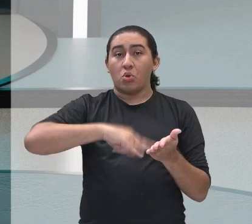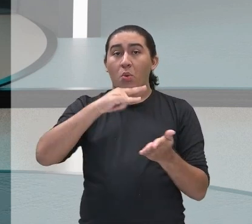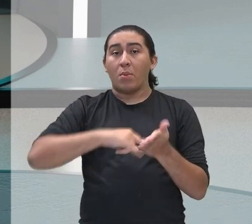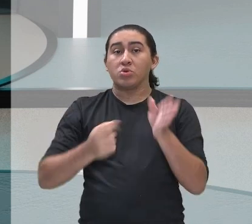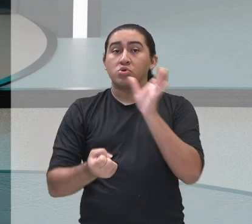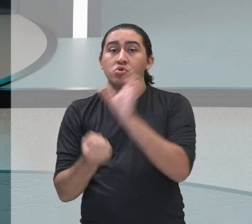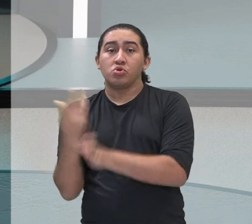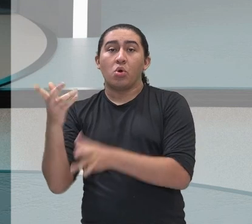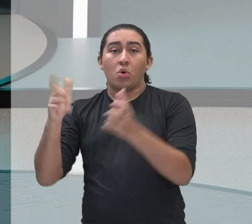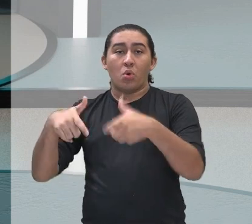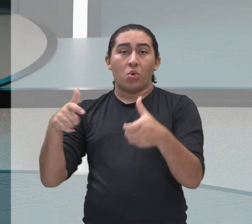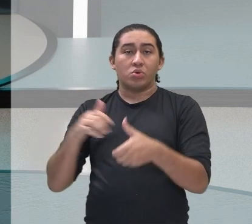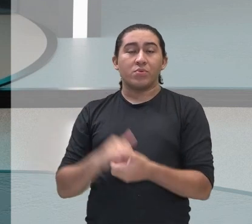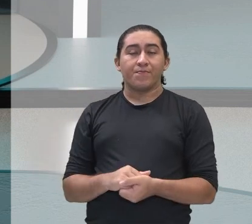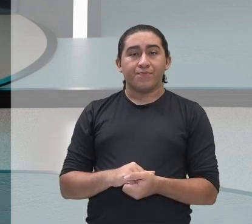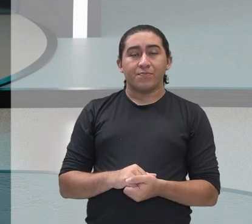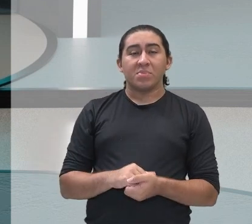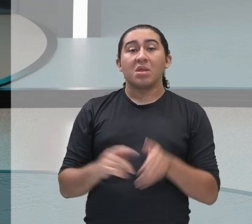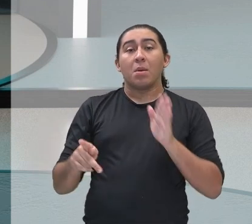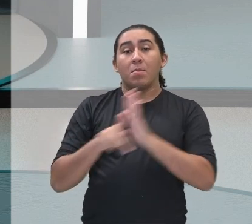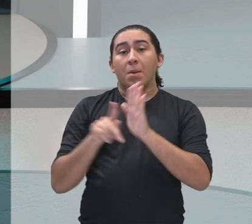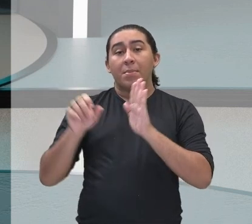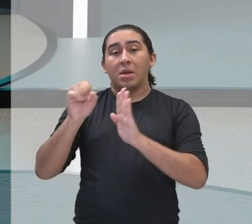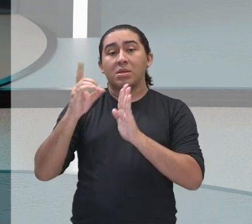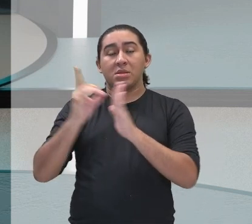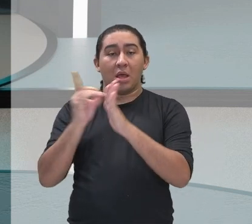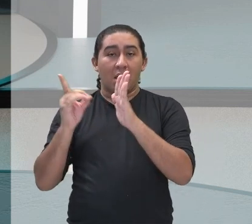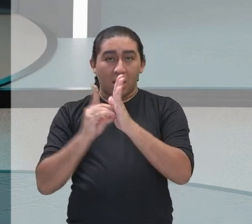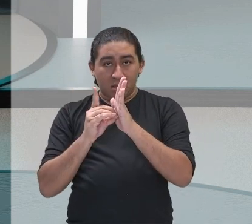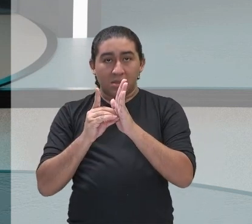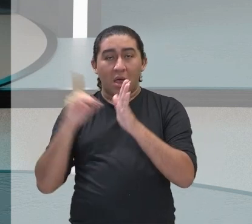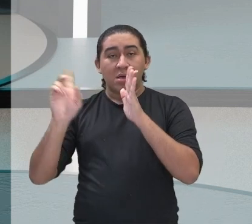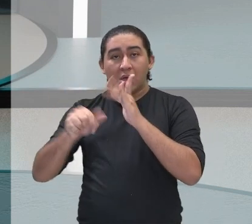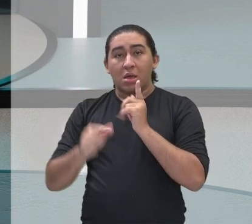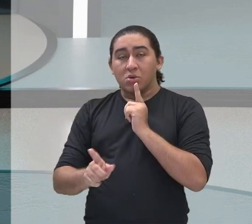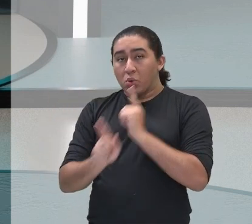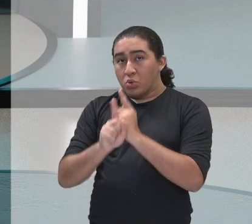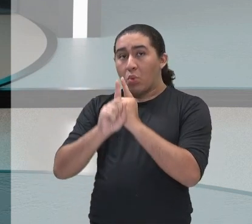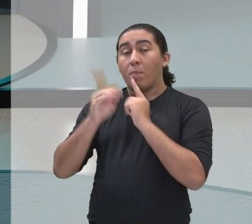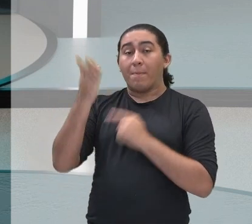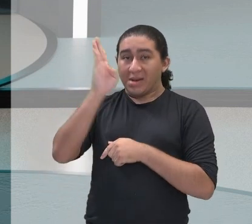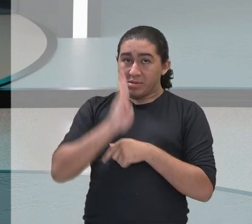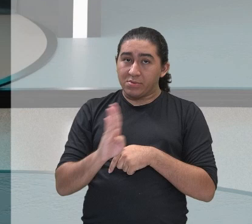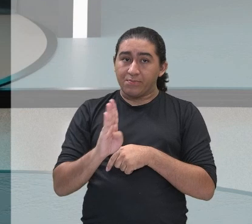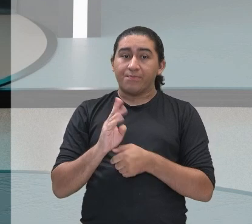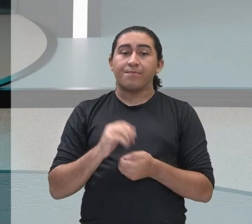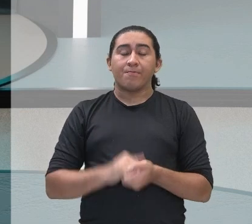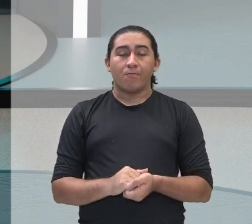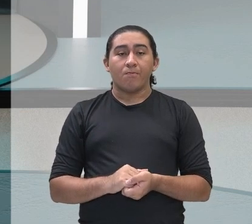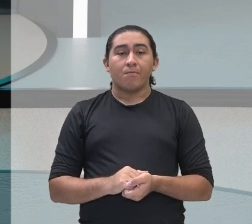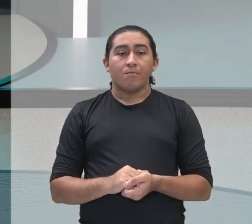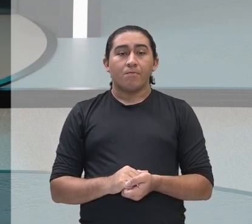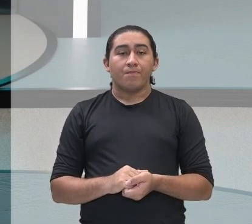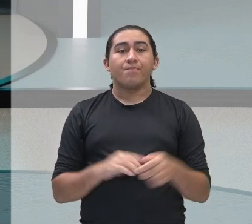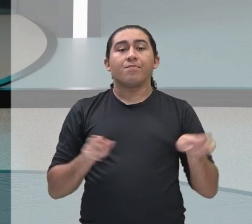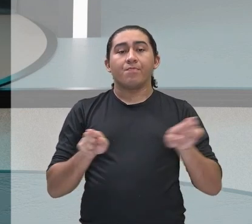das primeiras décadas do descobrimento do Brasil, tá bom? E temos também